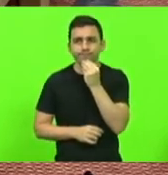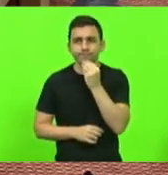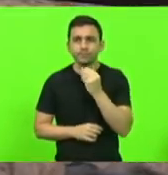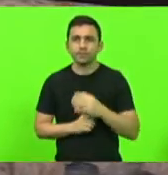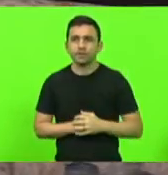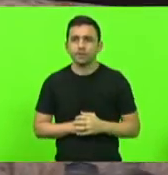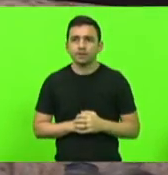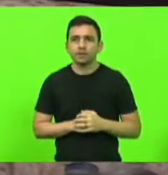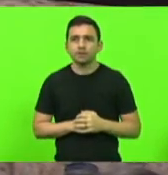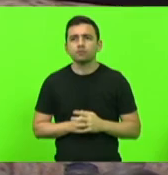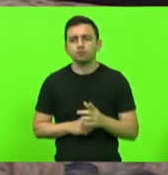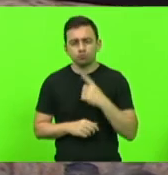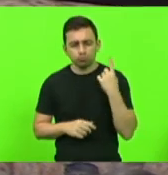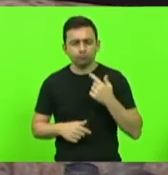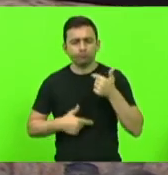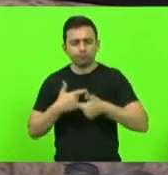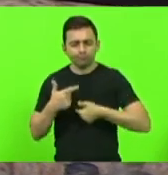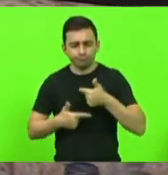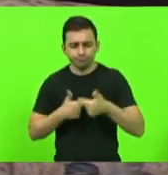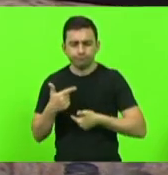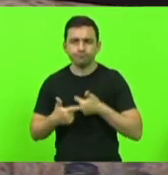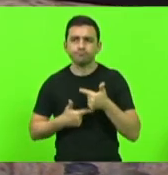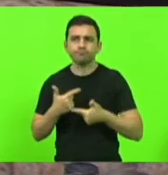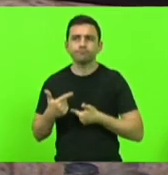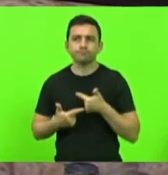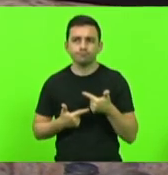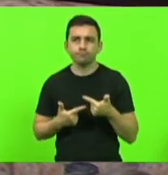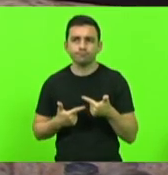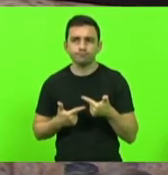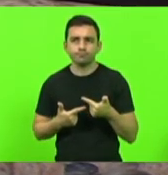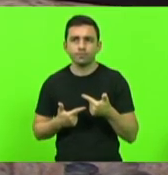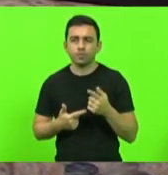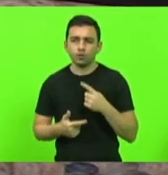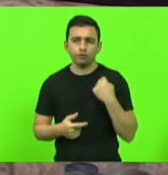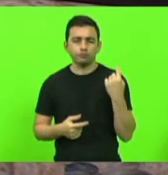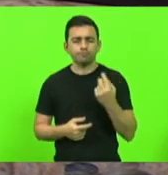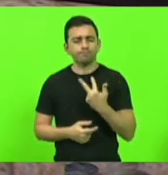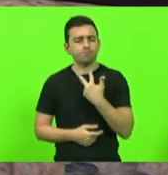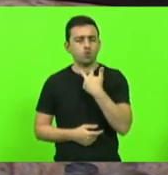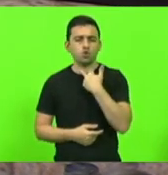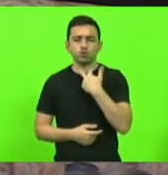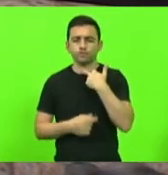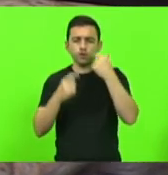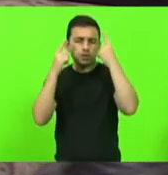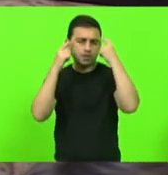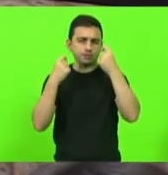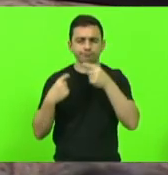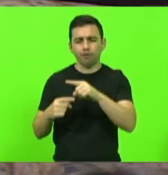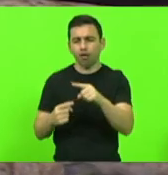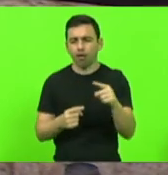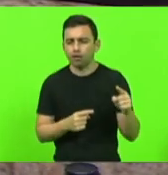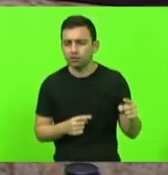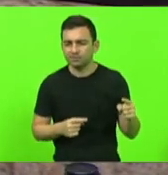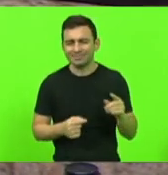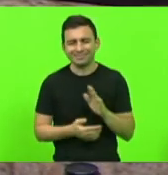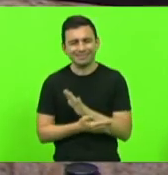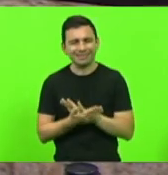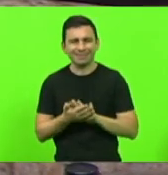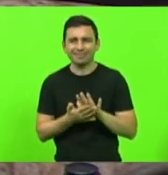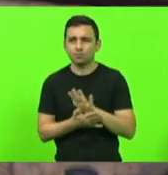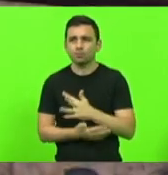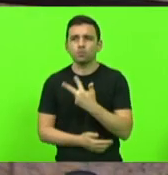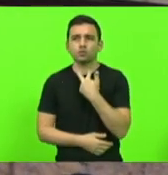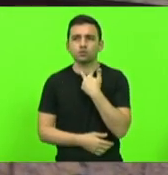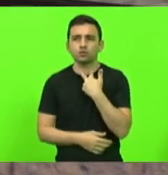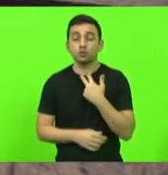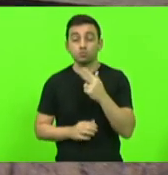a gente tem que trabalhar para que a gente não tenha mais casos de violência de nenhuma natureza. Mas esse projeto